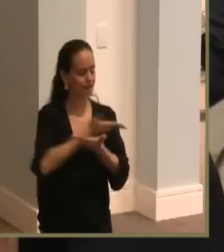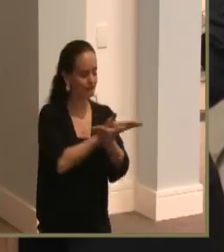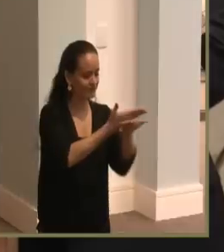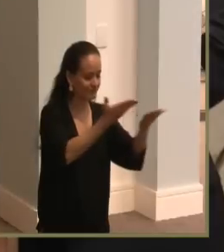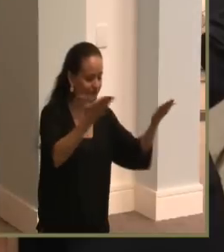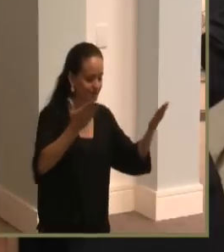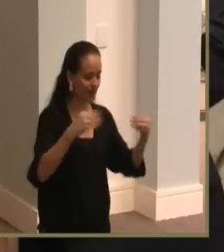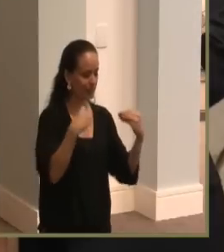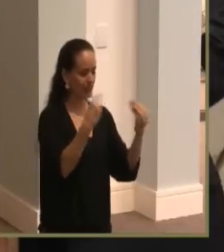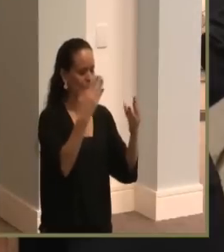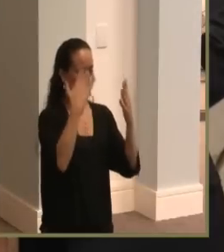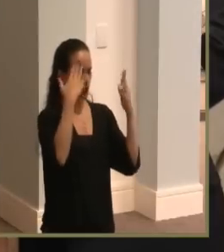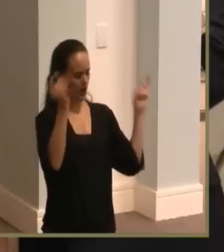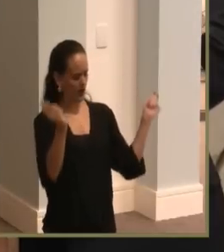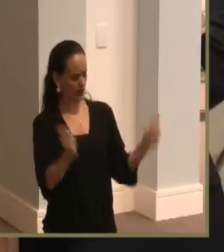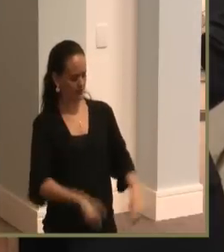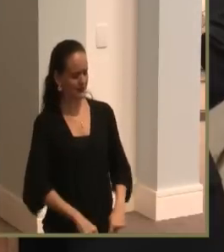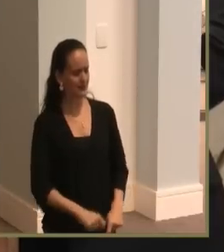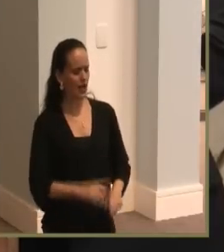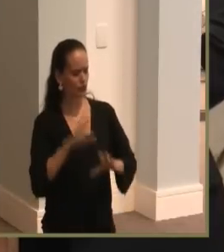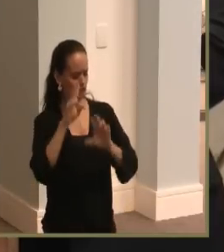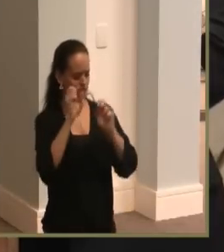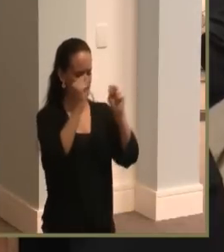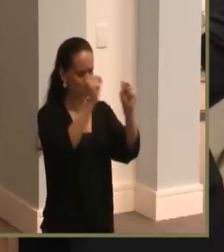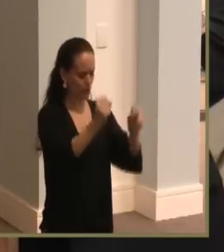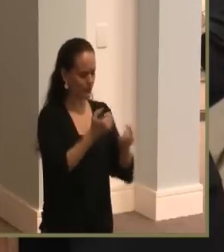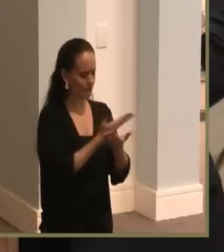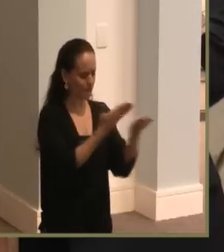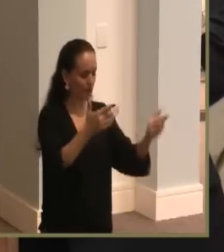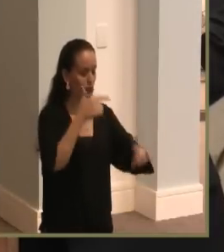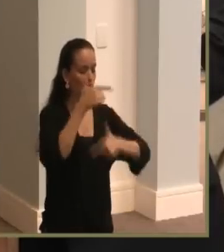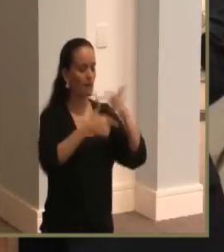igreja, capacitando, revestindo com poder para a obra